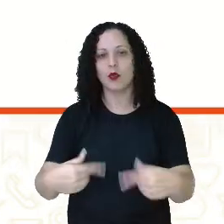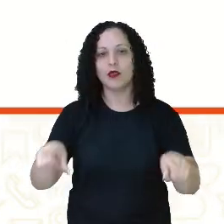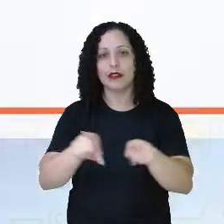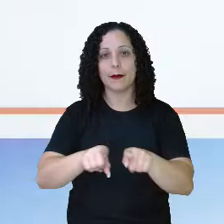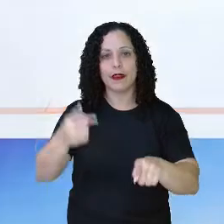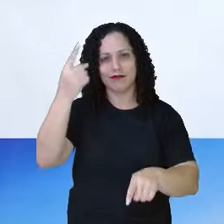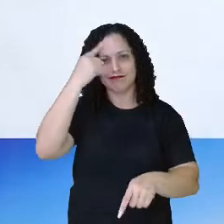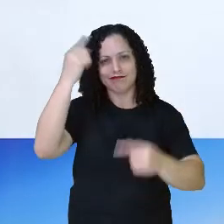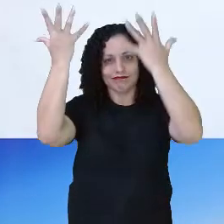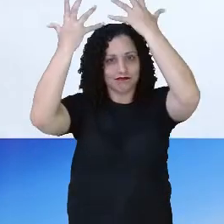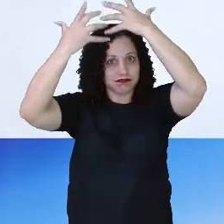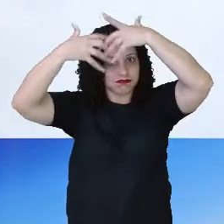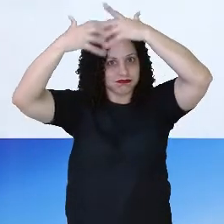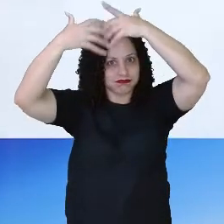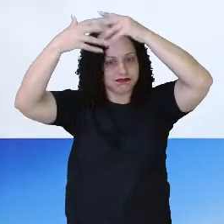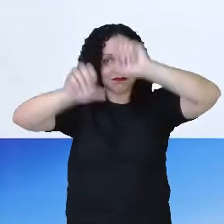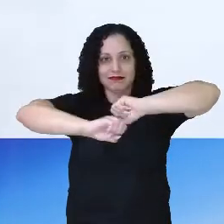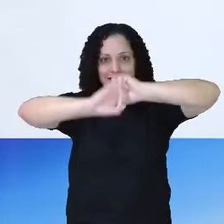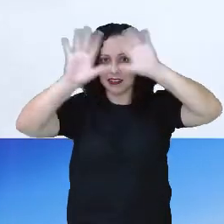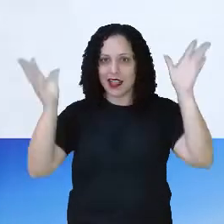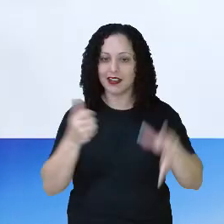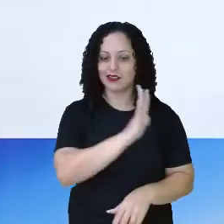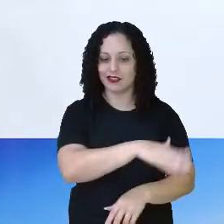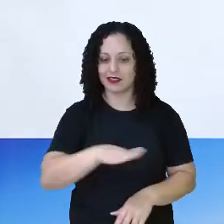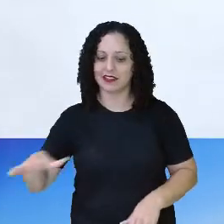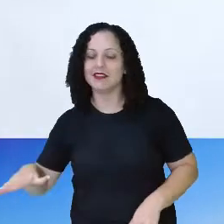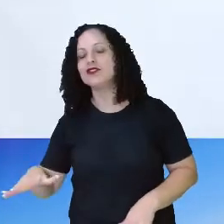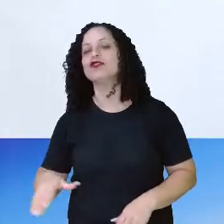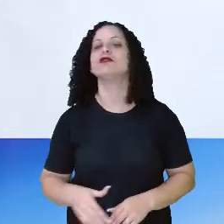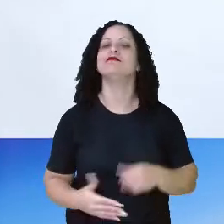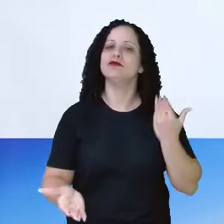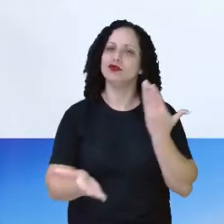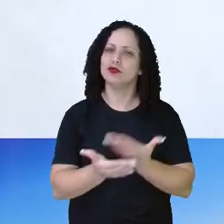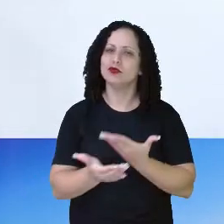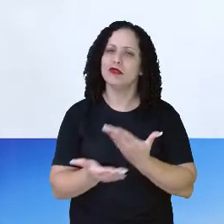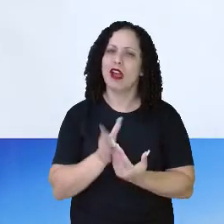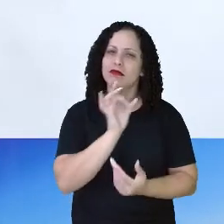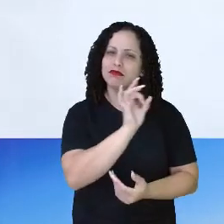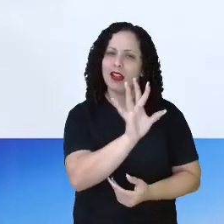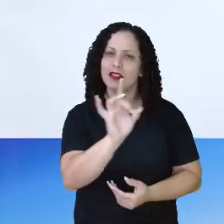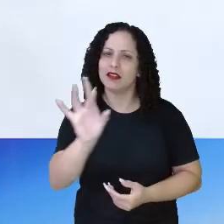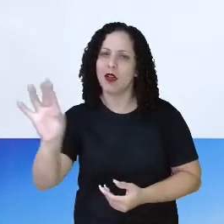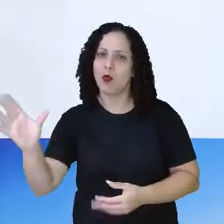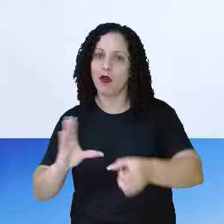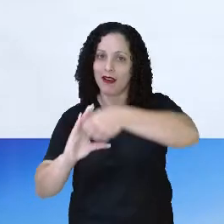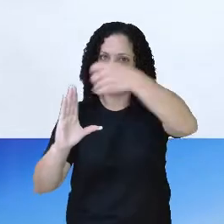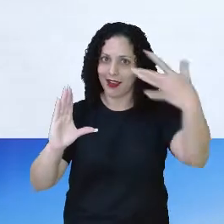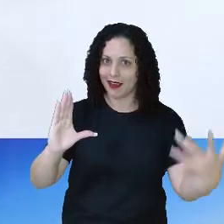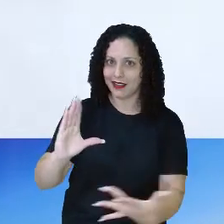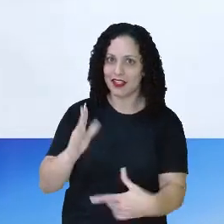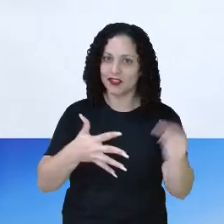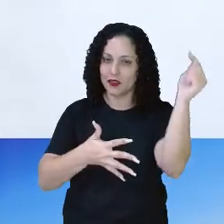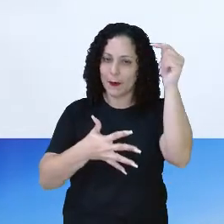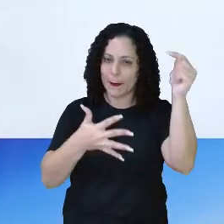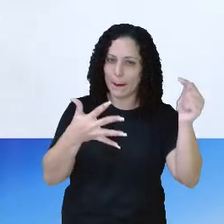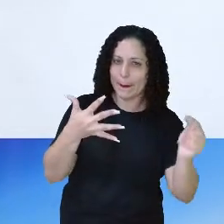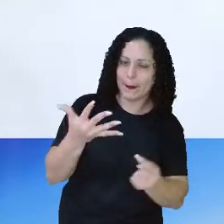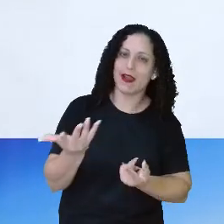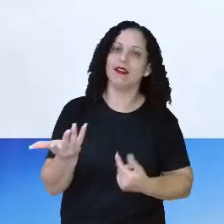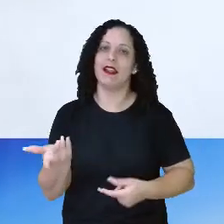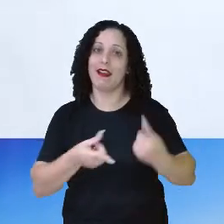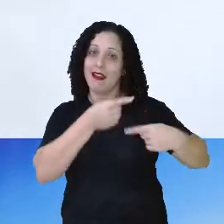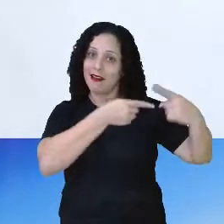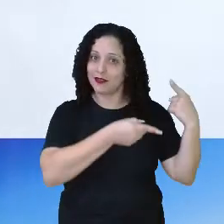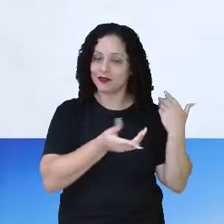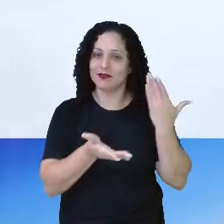lógico nas crianças. Então, nós falamos um pouco sobre cada um desses aspectos no nosso momento